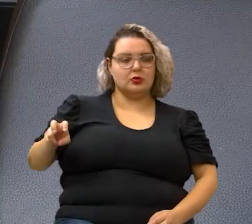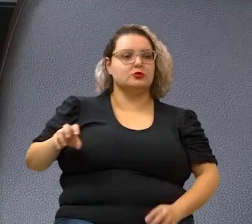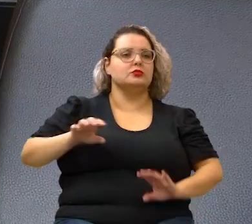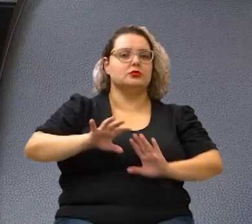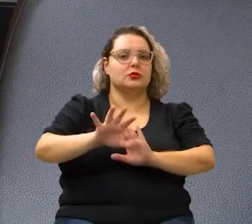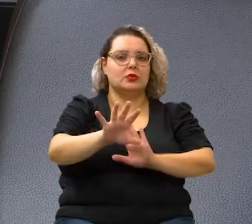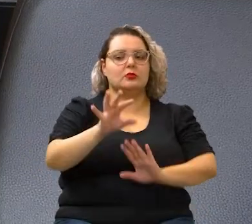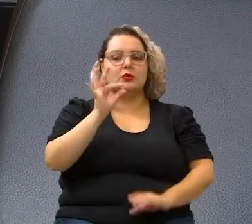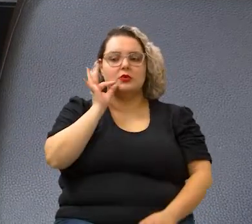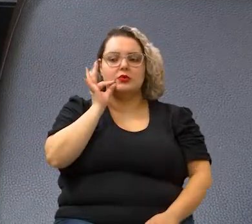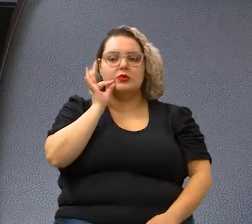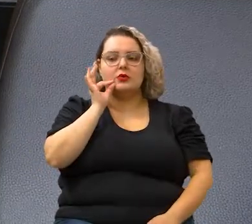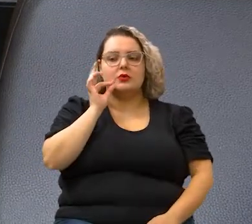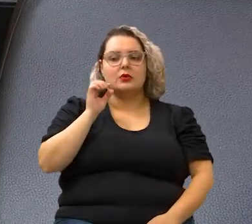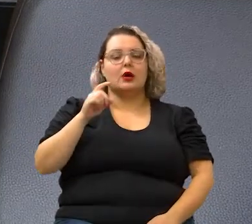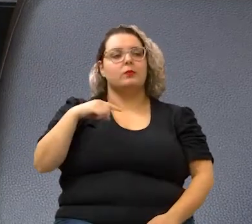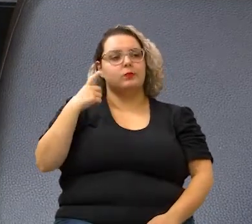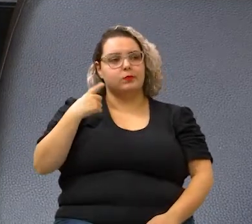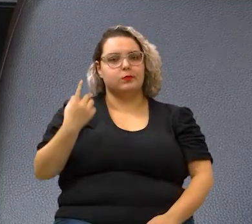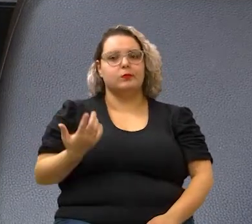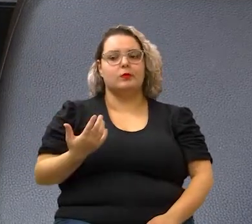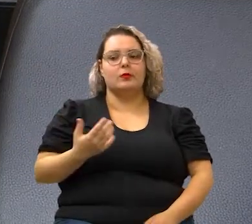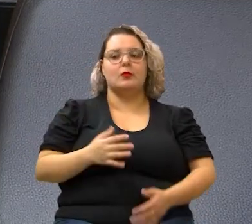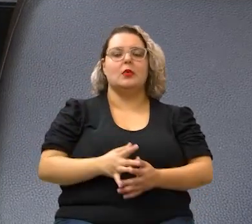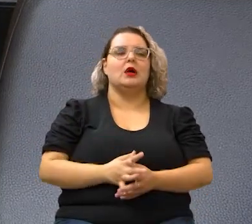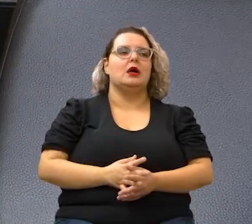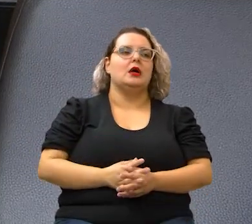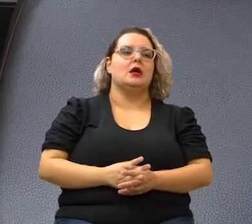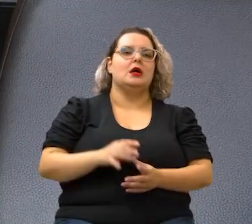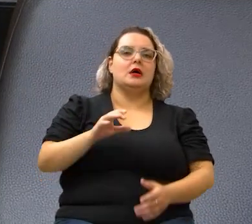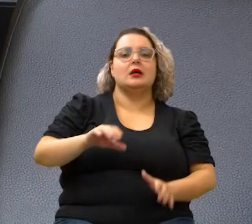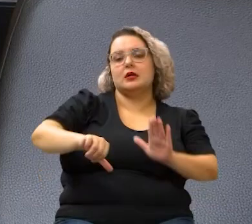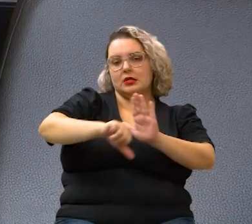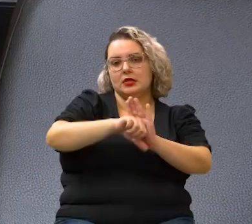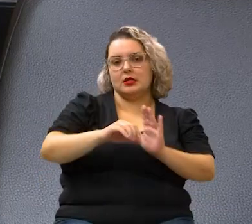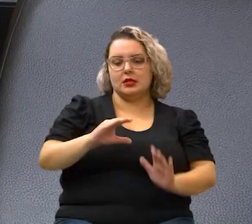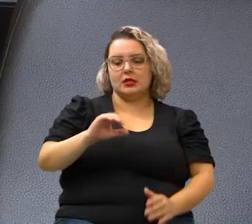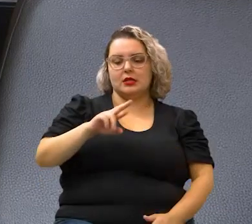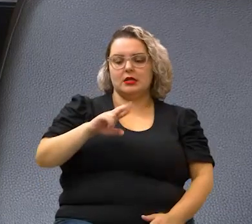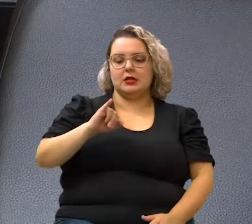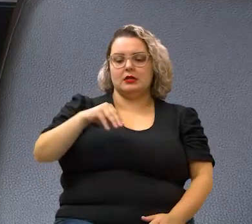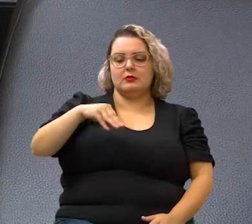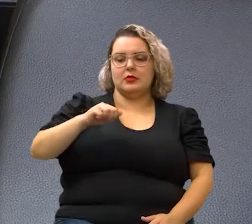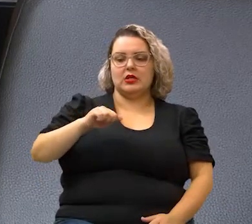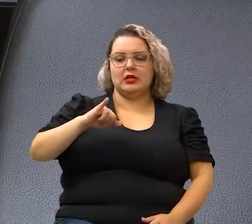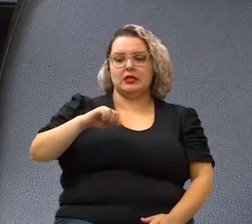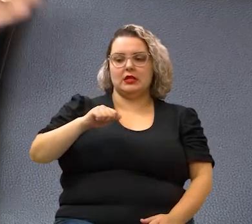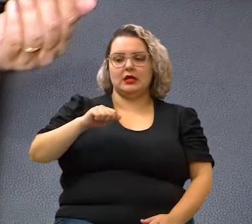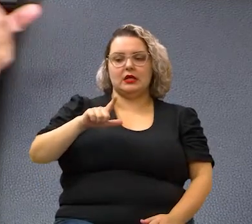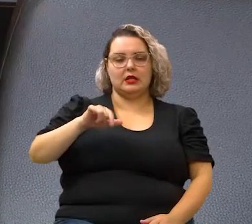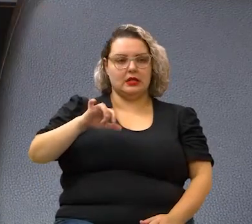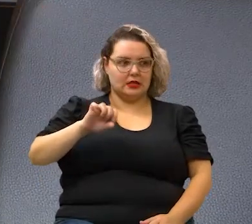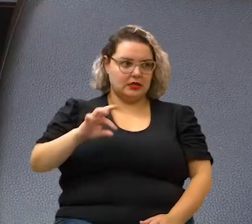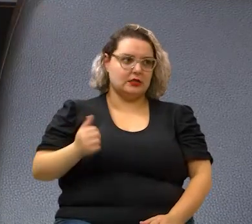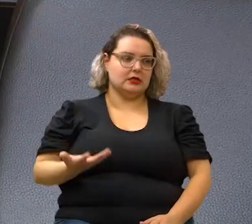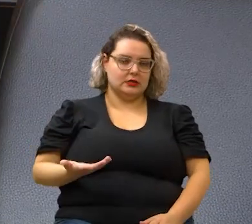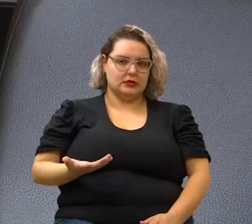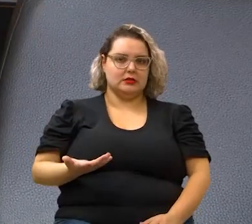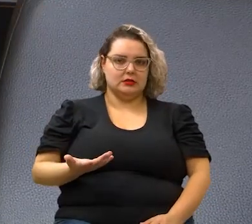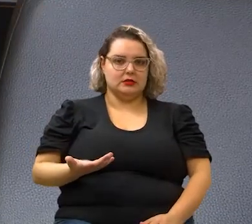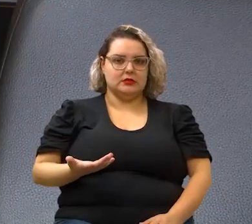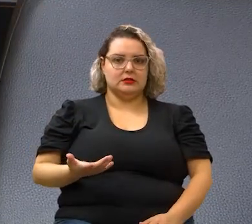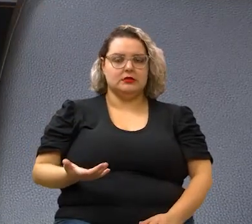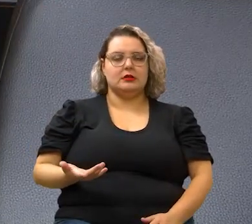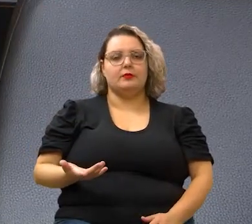2 integrantes da Marcha da Maconha e mais um advogado criminalista, que também é favorável à maconha. Por sinal, os 3 ali